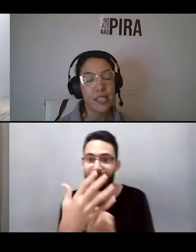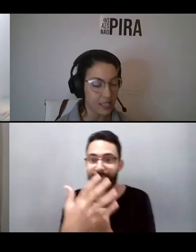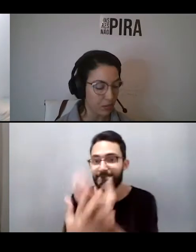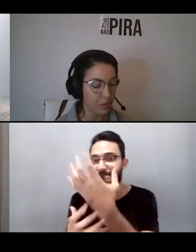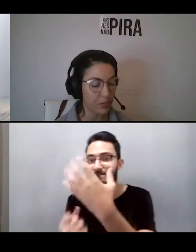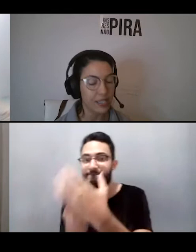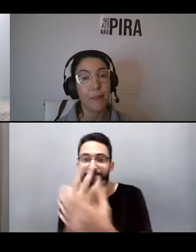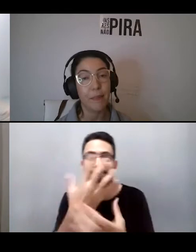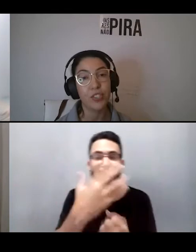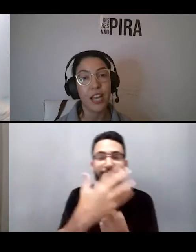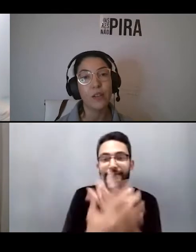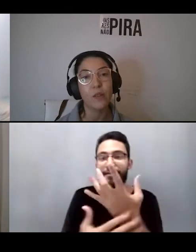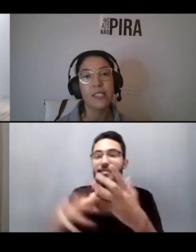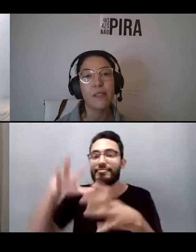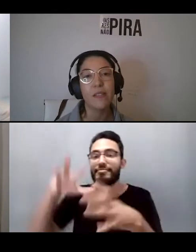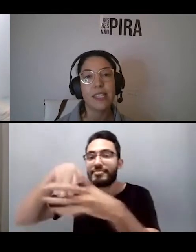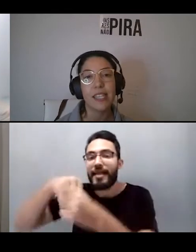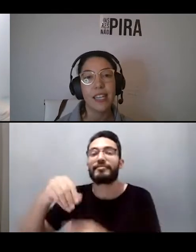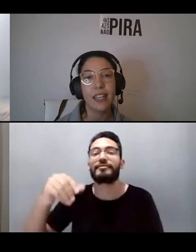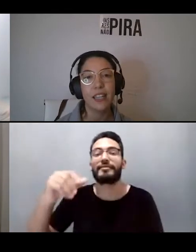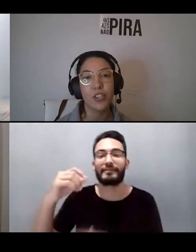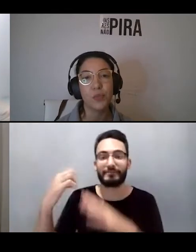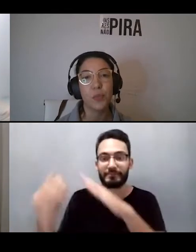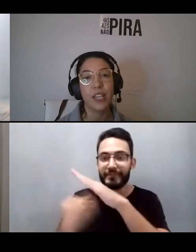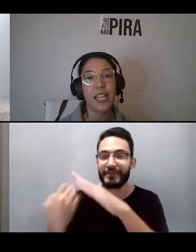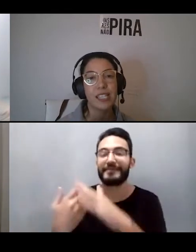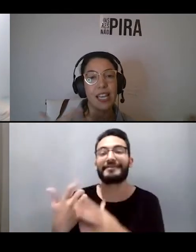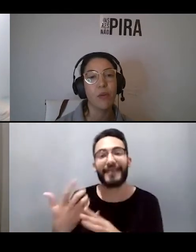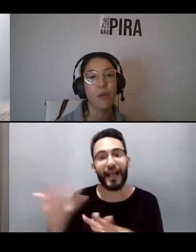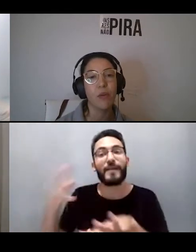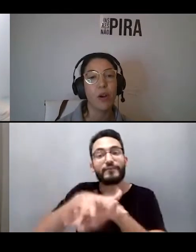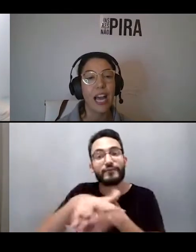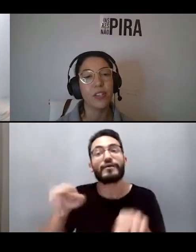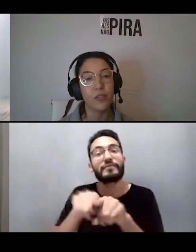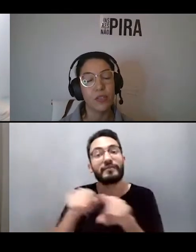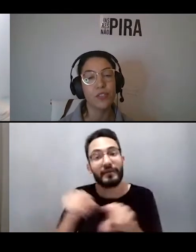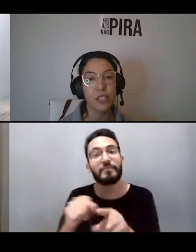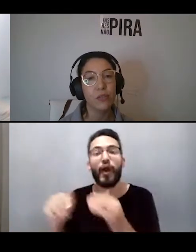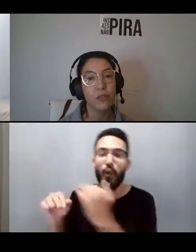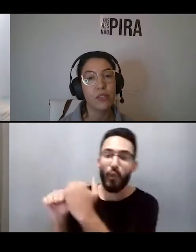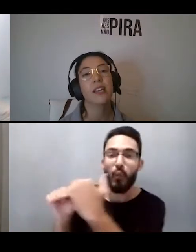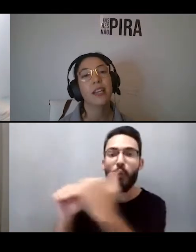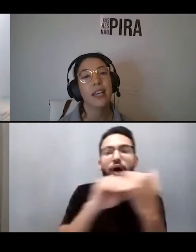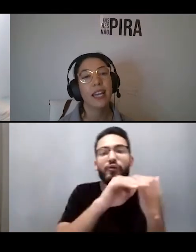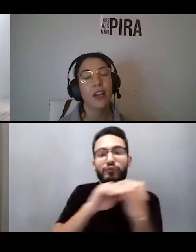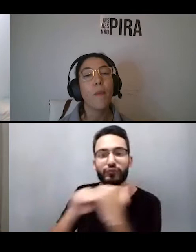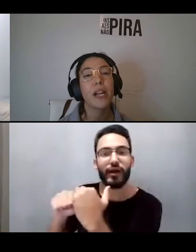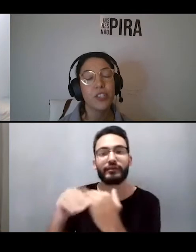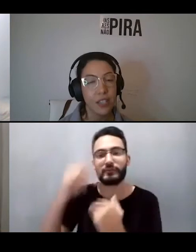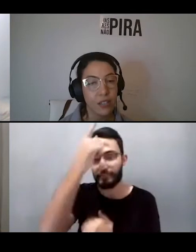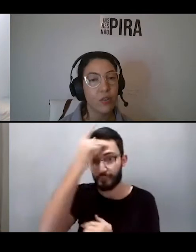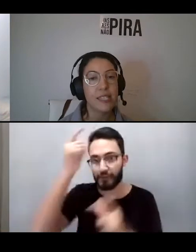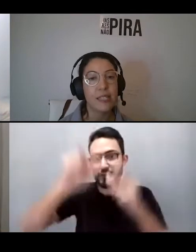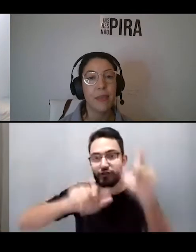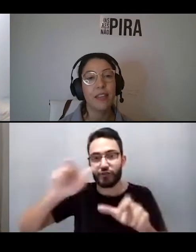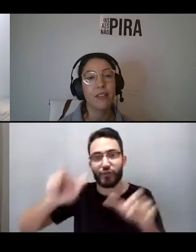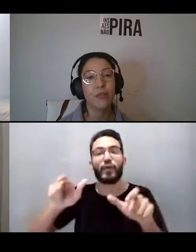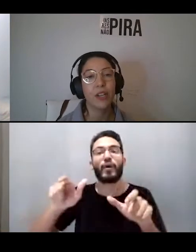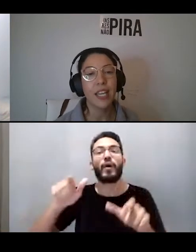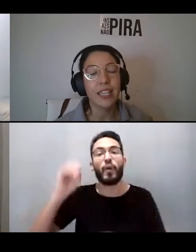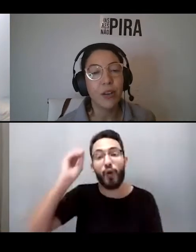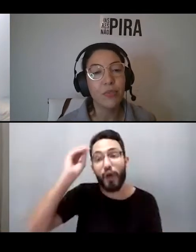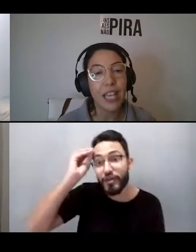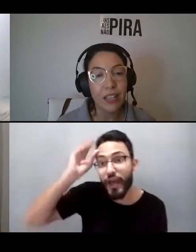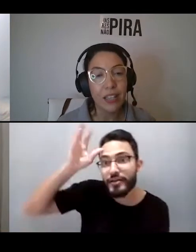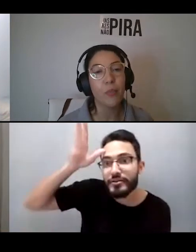está vivenciando muito essa parte da inclusão em si, né? Da gente poder trazer a igualdade entre os indivíduos, compartilhando